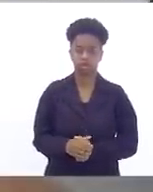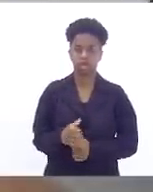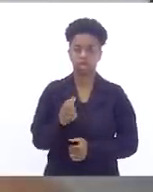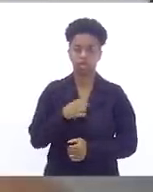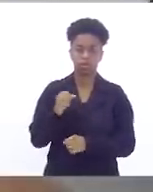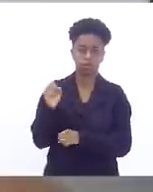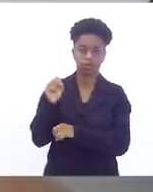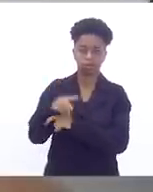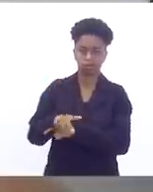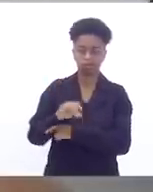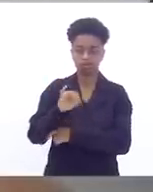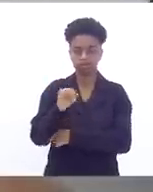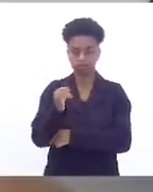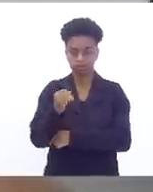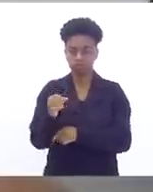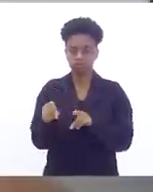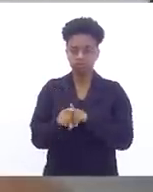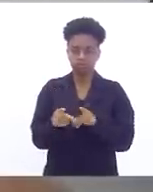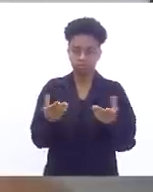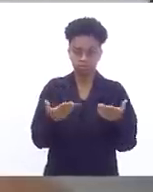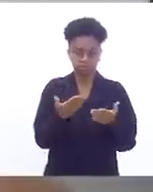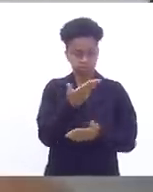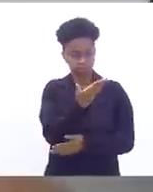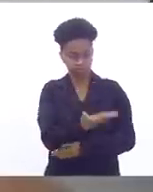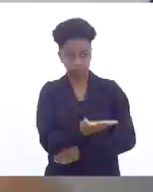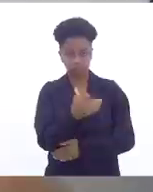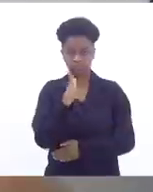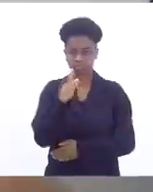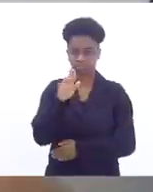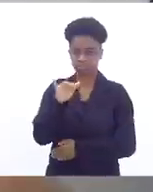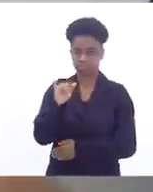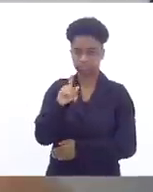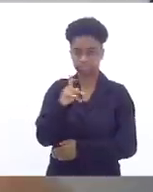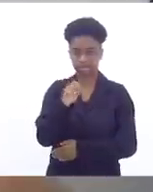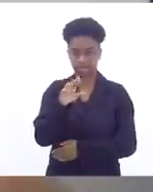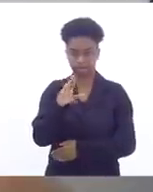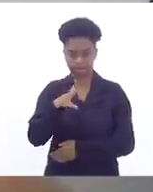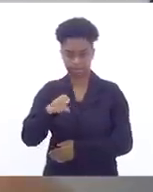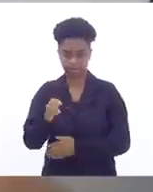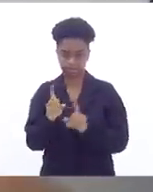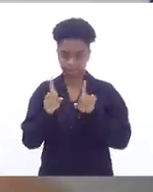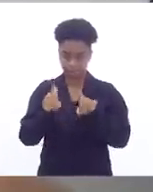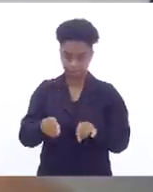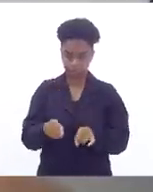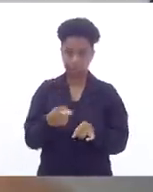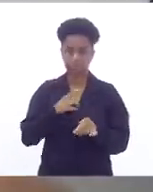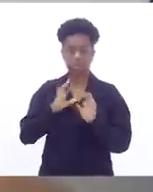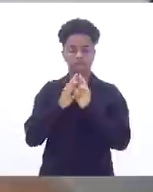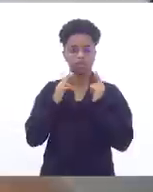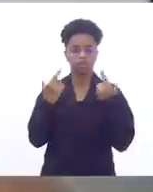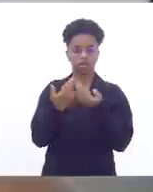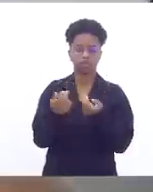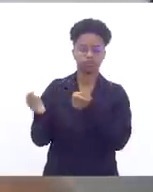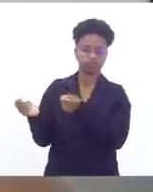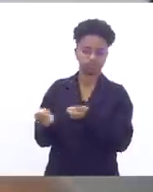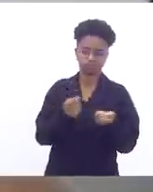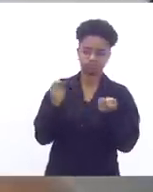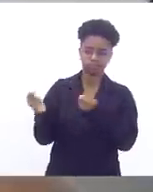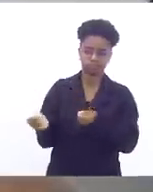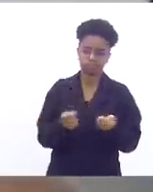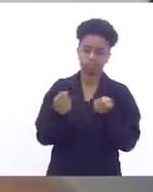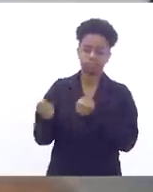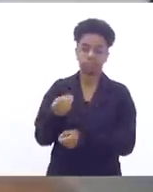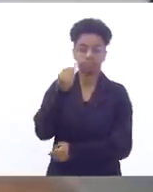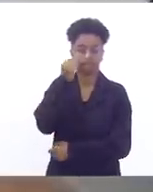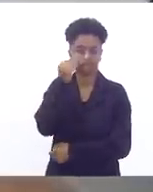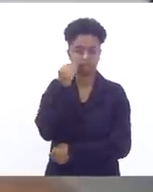assumi em janeiro e agora mais com Guilherme a partir da Posse dele ele tem feito reuniões constantemente para tentar